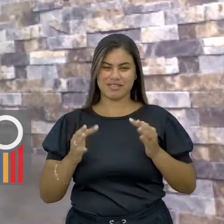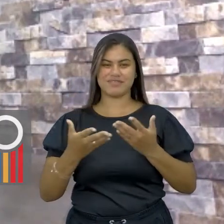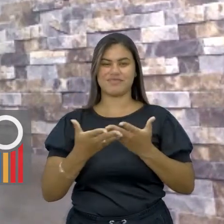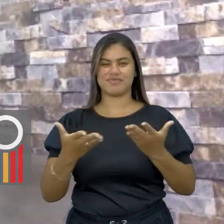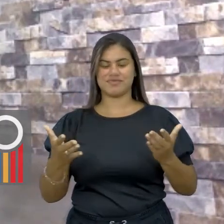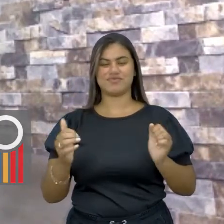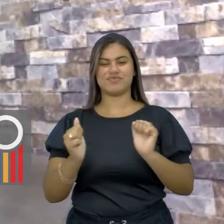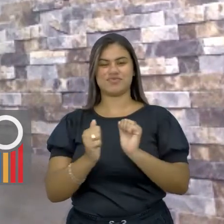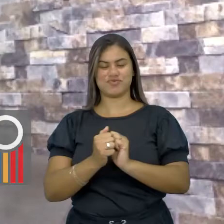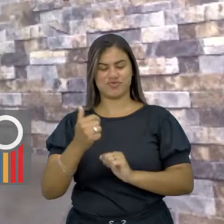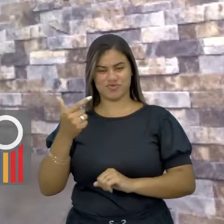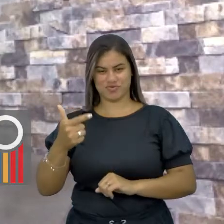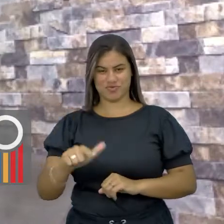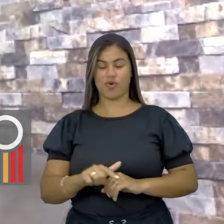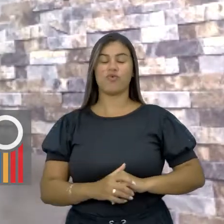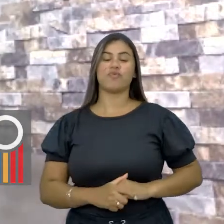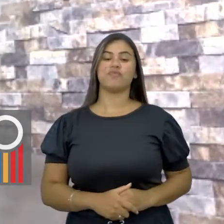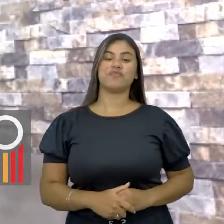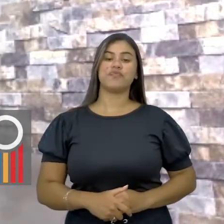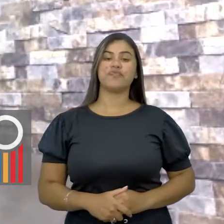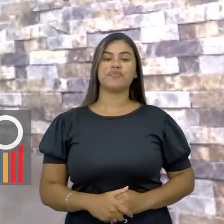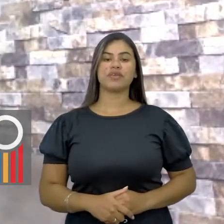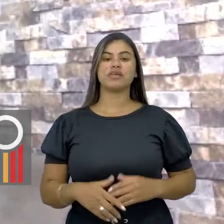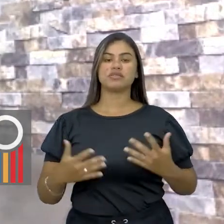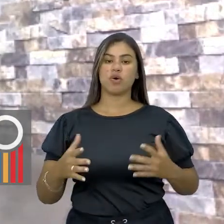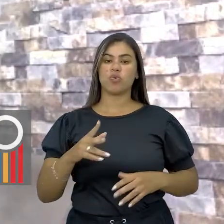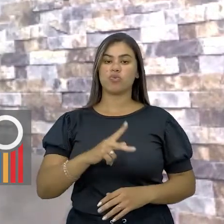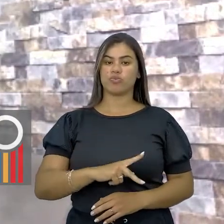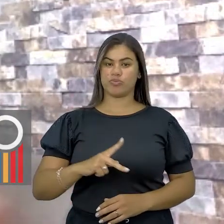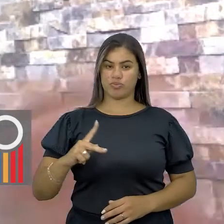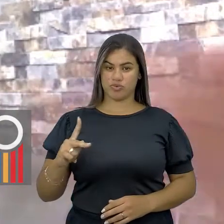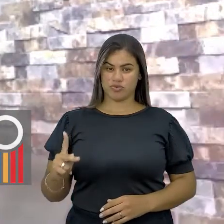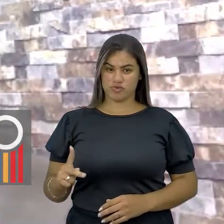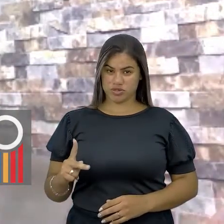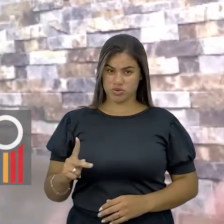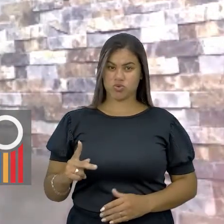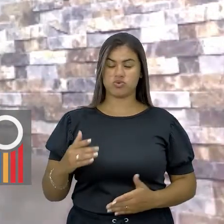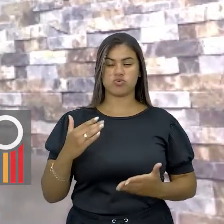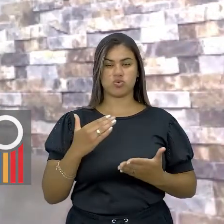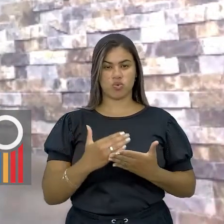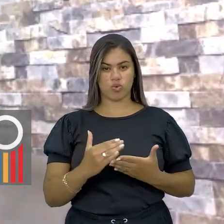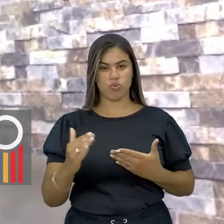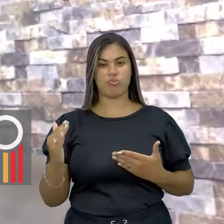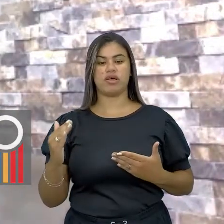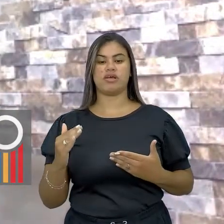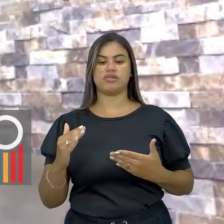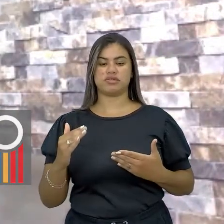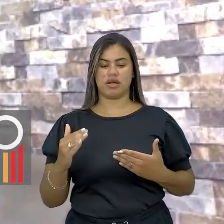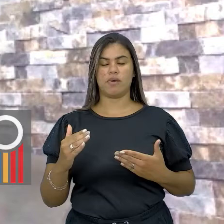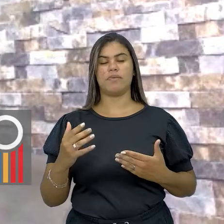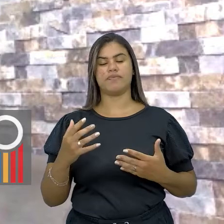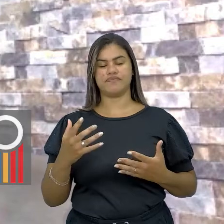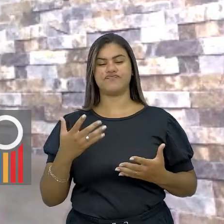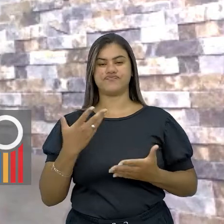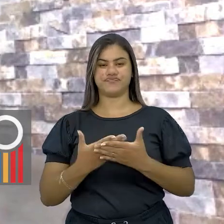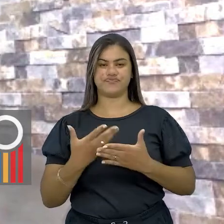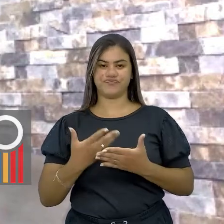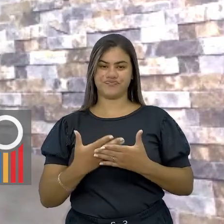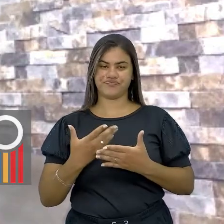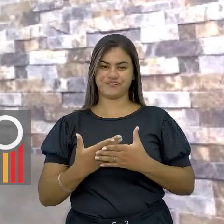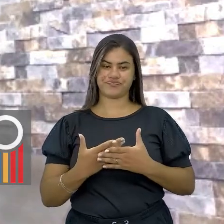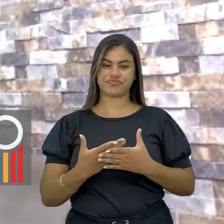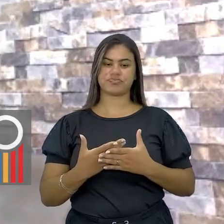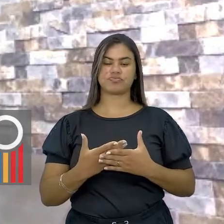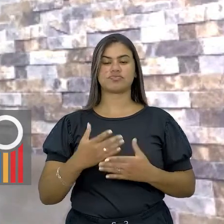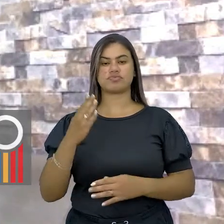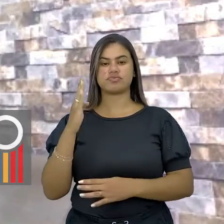com vocês novamente, né? Então, para os professores que tiveram aulas atribuídas esse ano, né, no componente